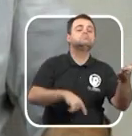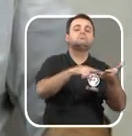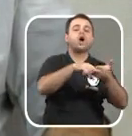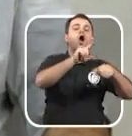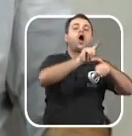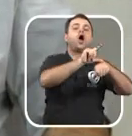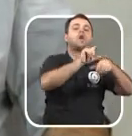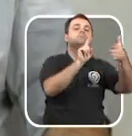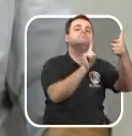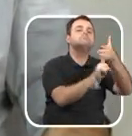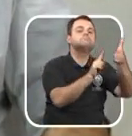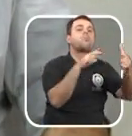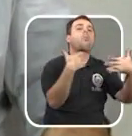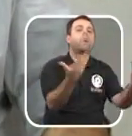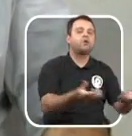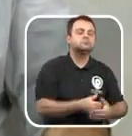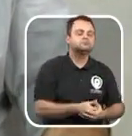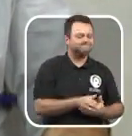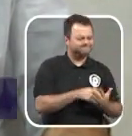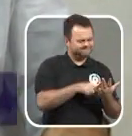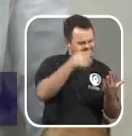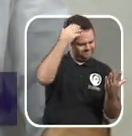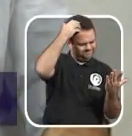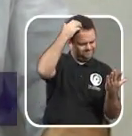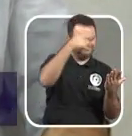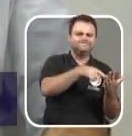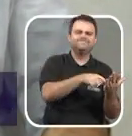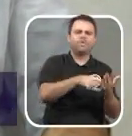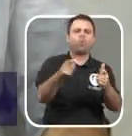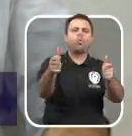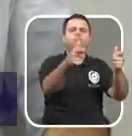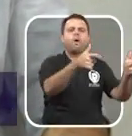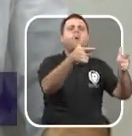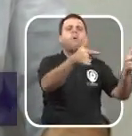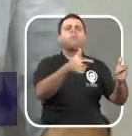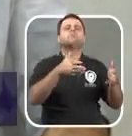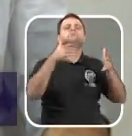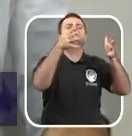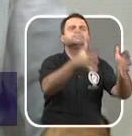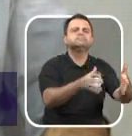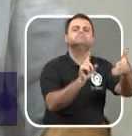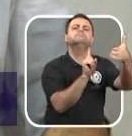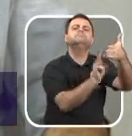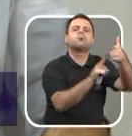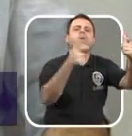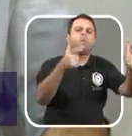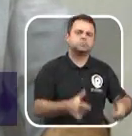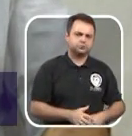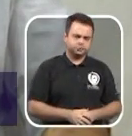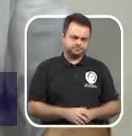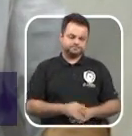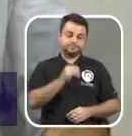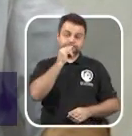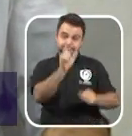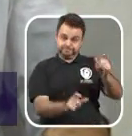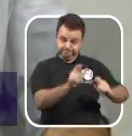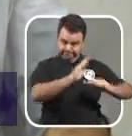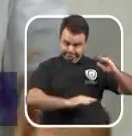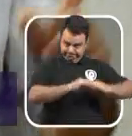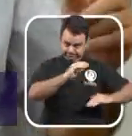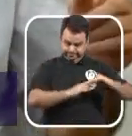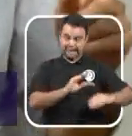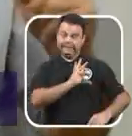tem. Primeiro que você nunca sabe onde alguns batem ponto. Com os técnicos em elétrica, nós fizemos uma